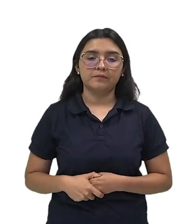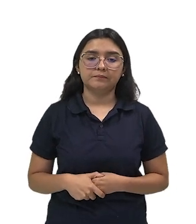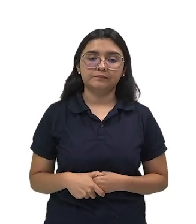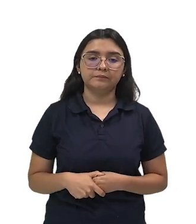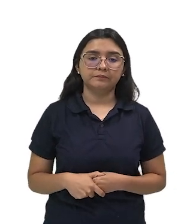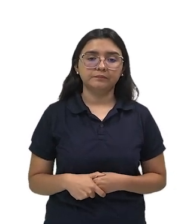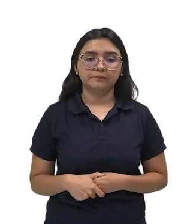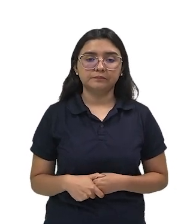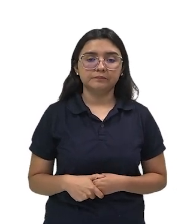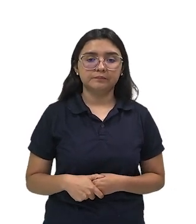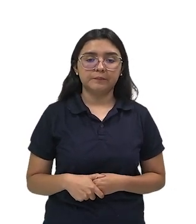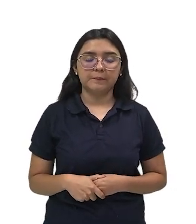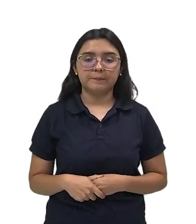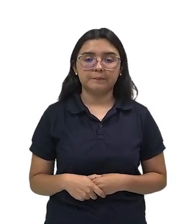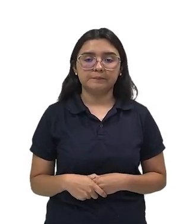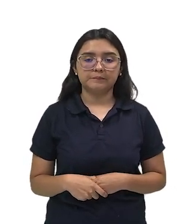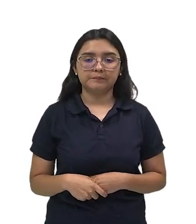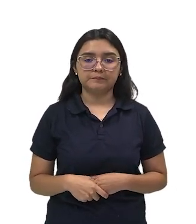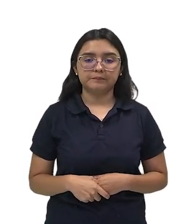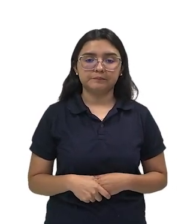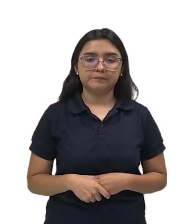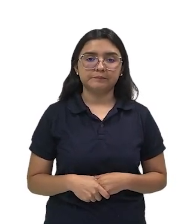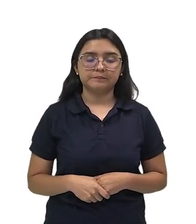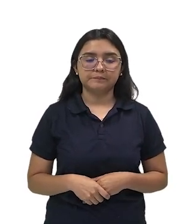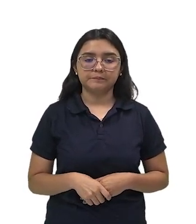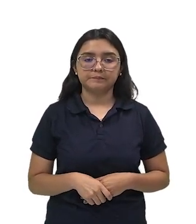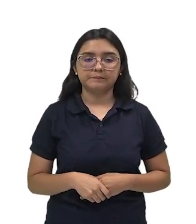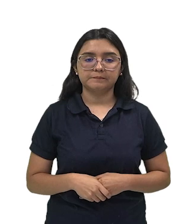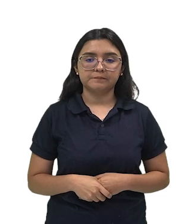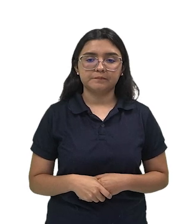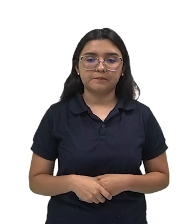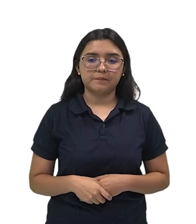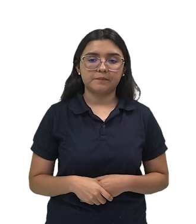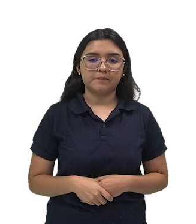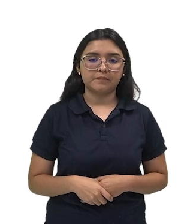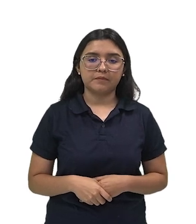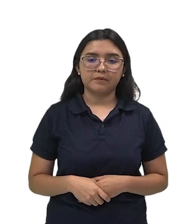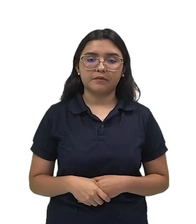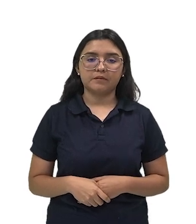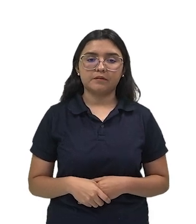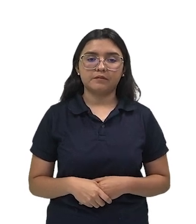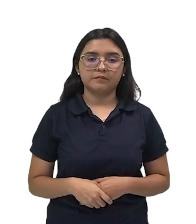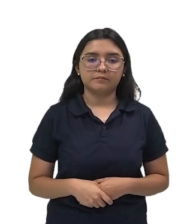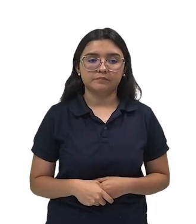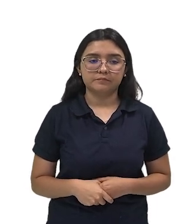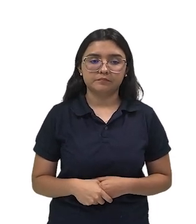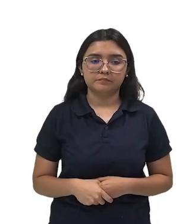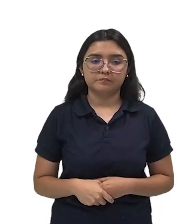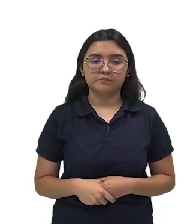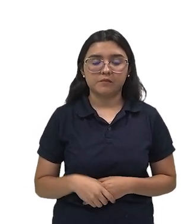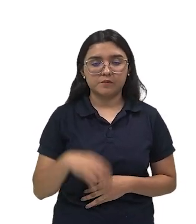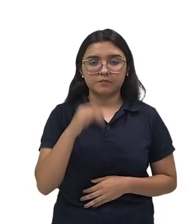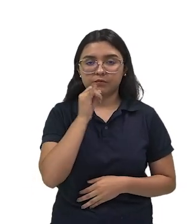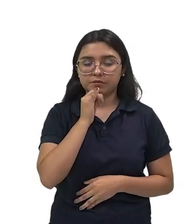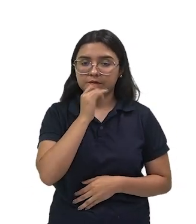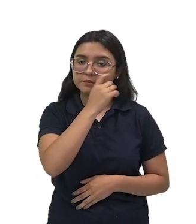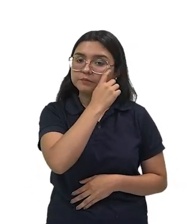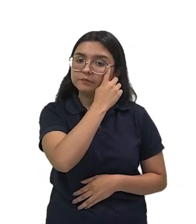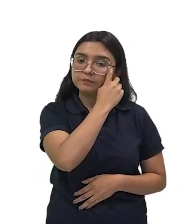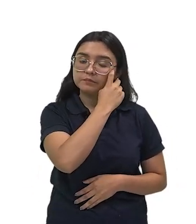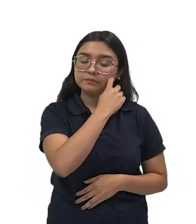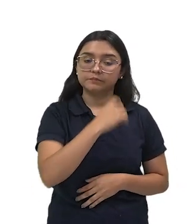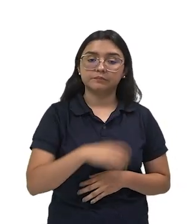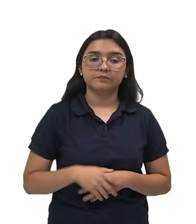certo? Ó, do 8º aninho, né, que são vocês, eu estou supondo, isso aqui tudo são